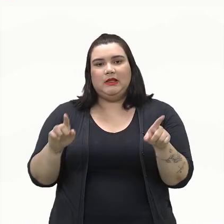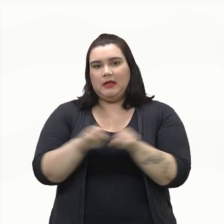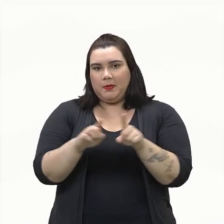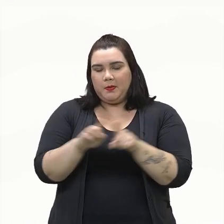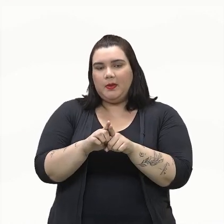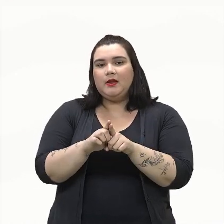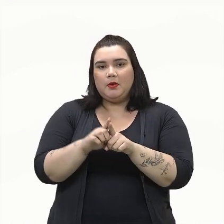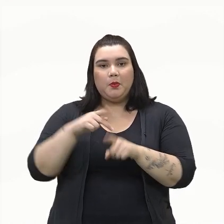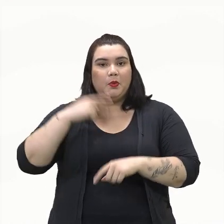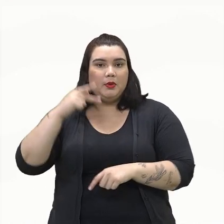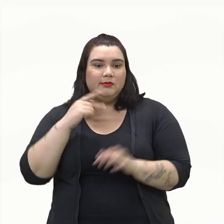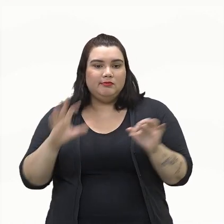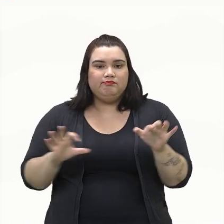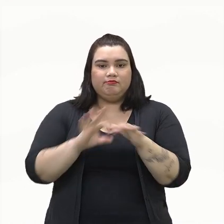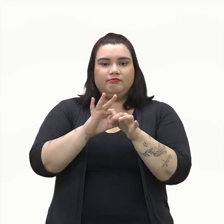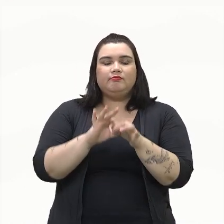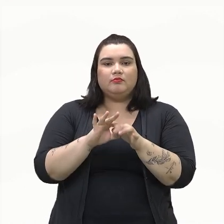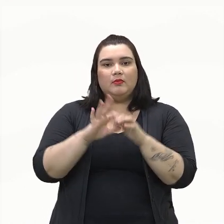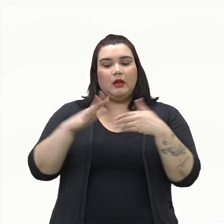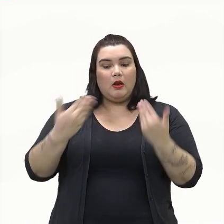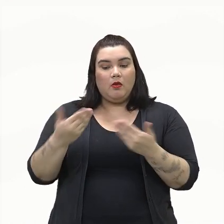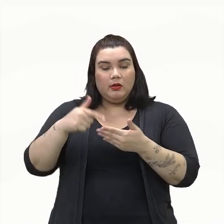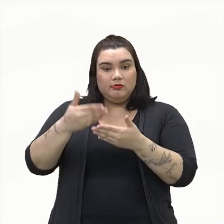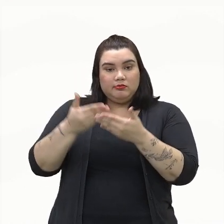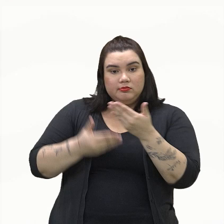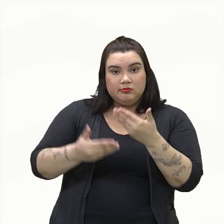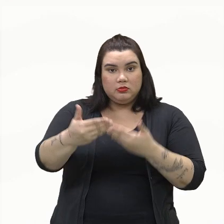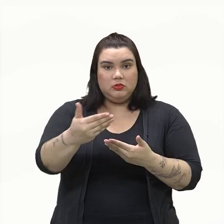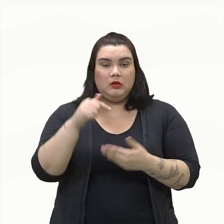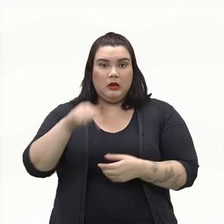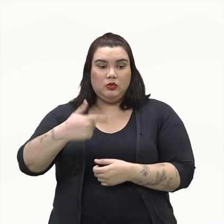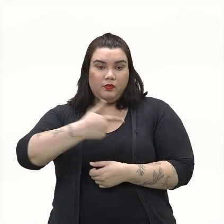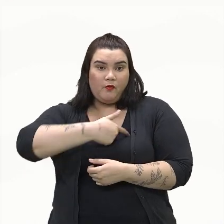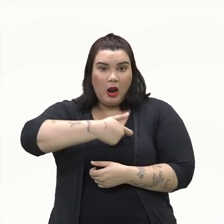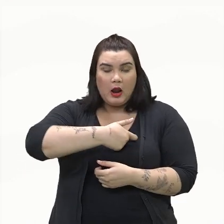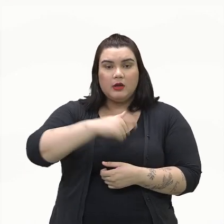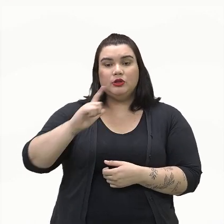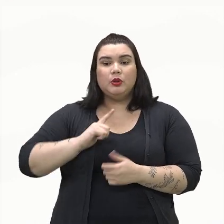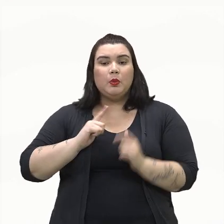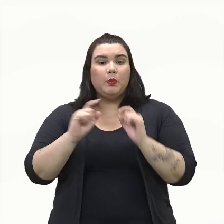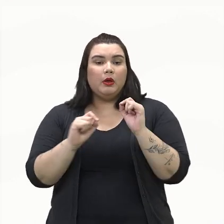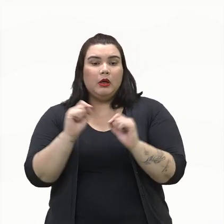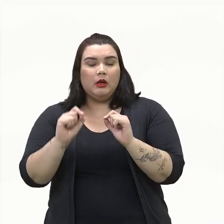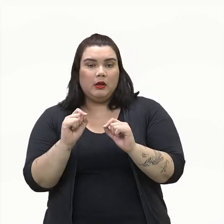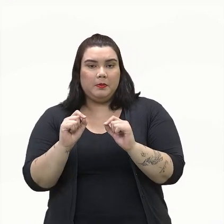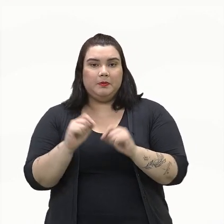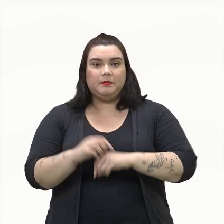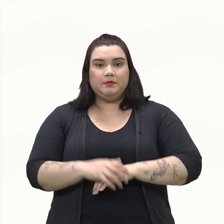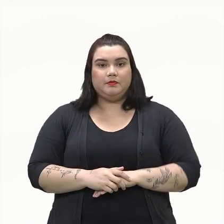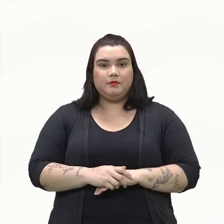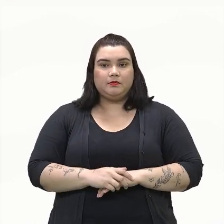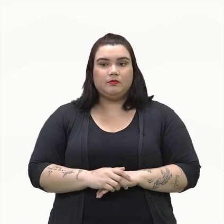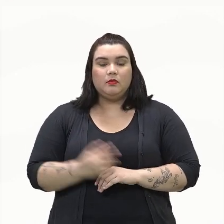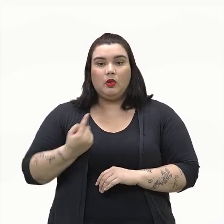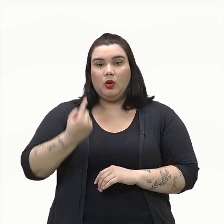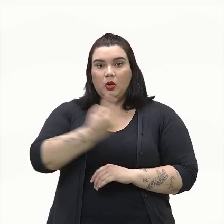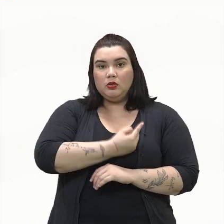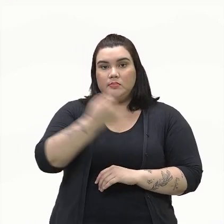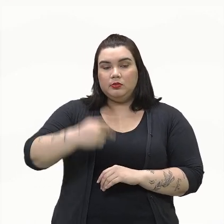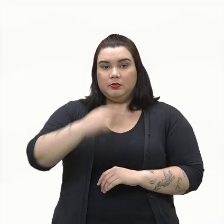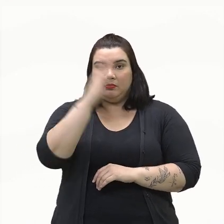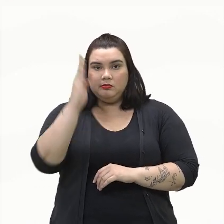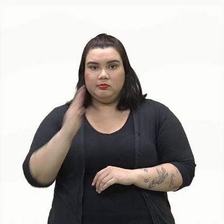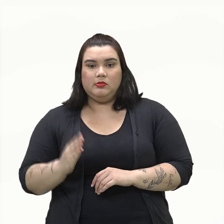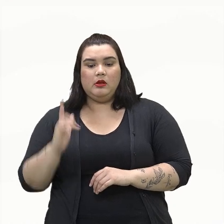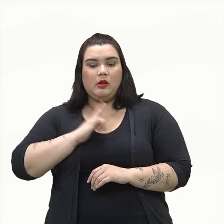nossa identidade. É a partir desse momento aqui com Vargas que a gente vai ter nós brasileiros, né,